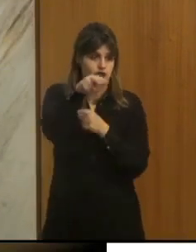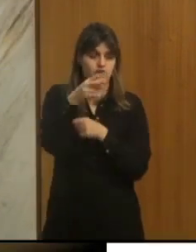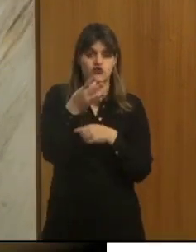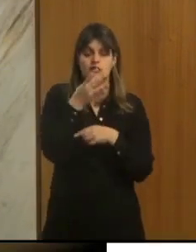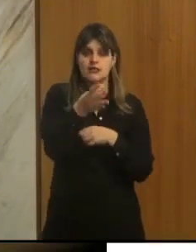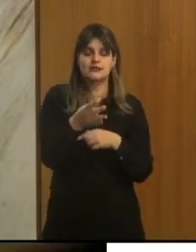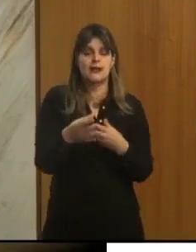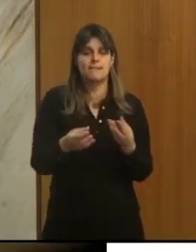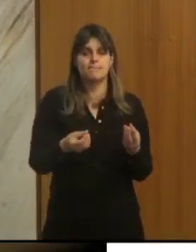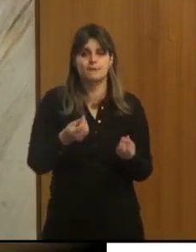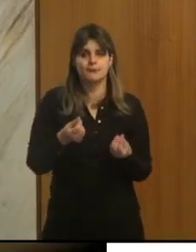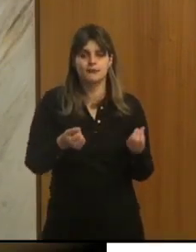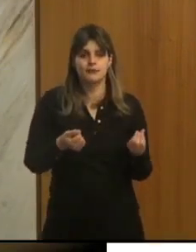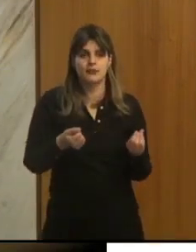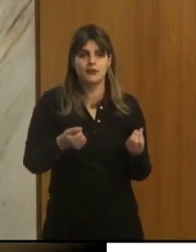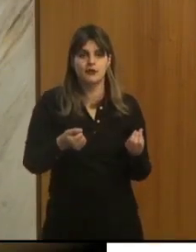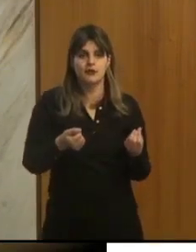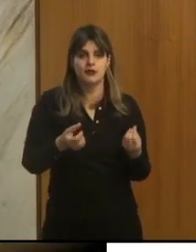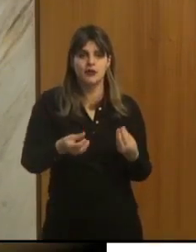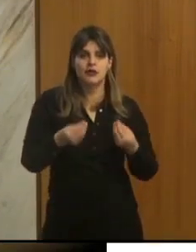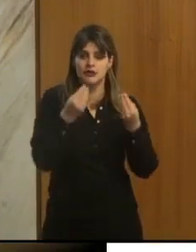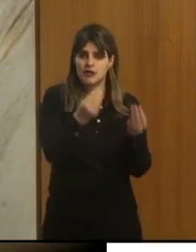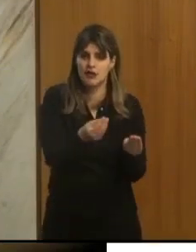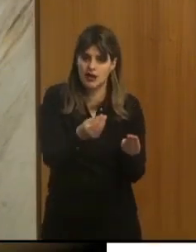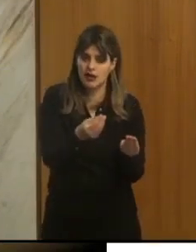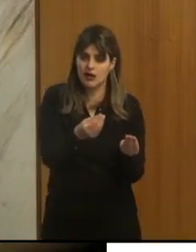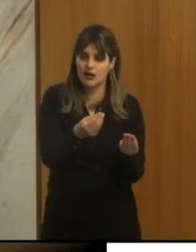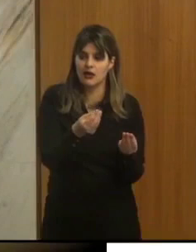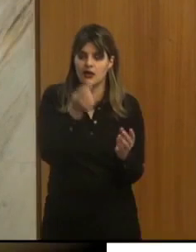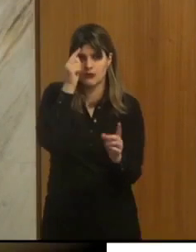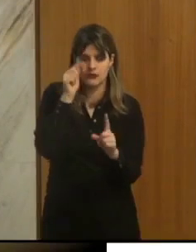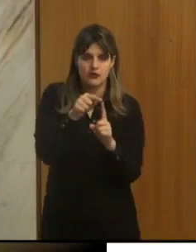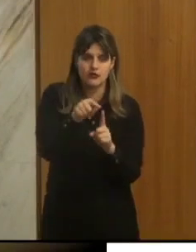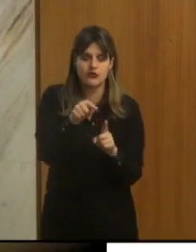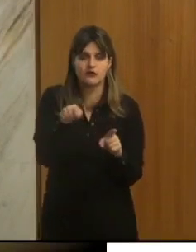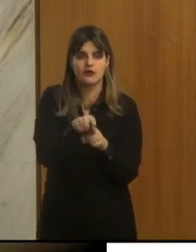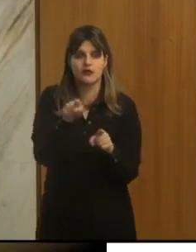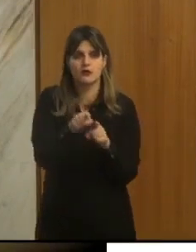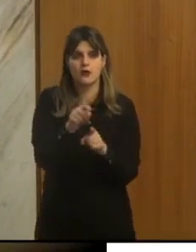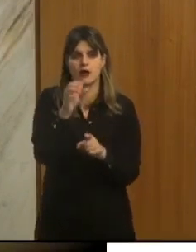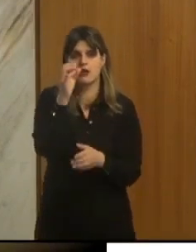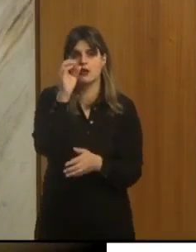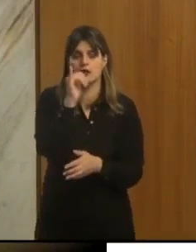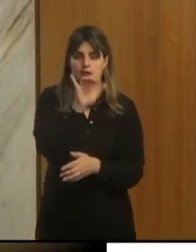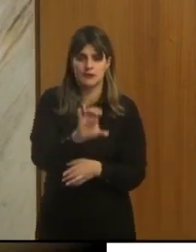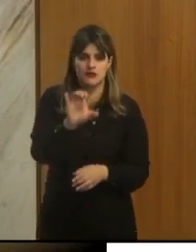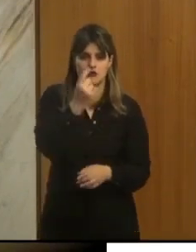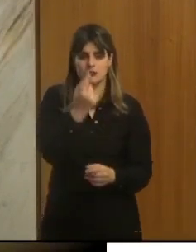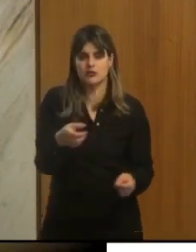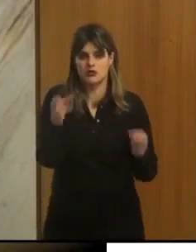que terão entregue a missão de ser feita uma imagem nova para a igreja de